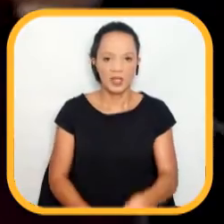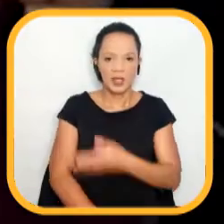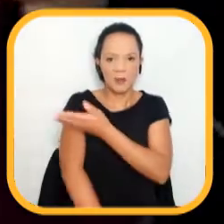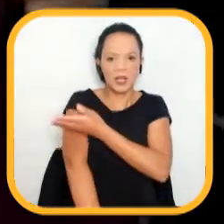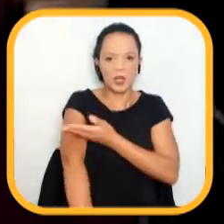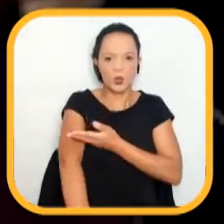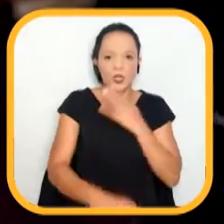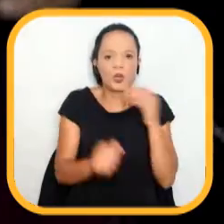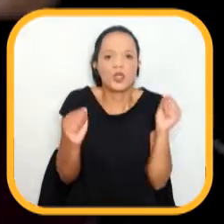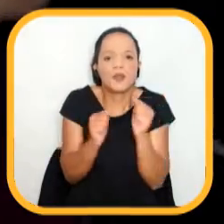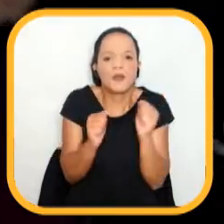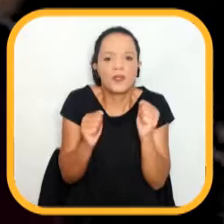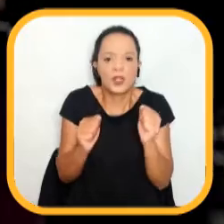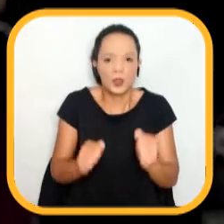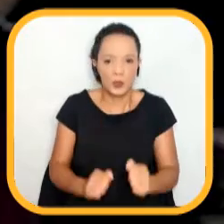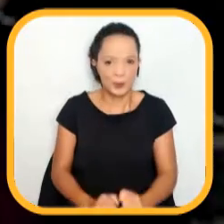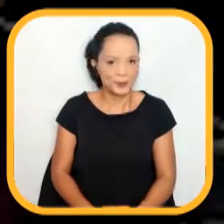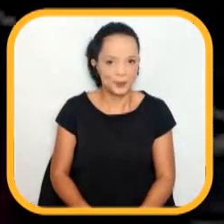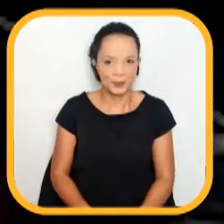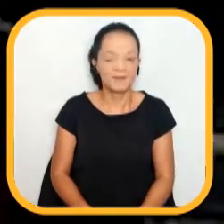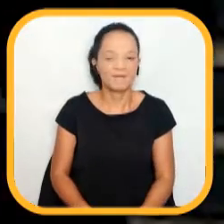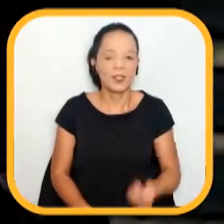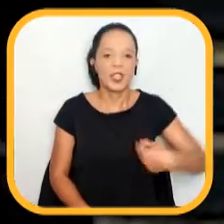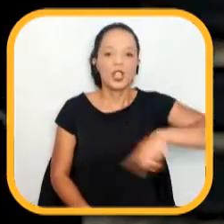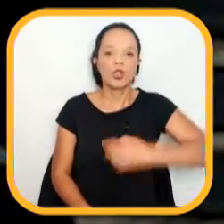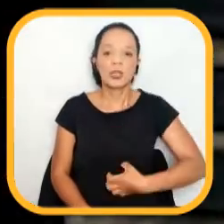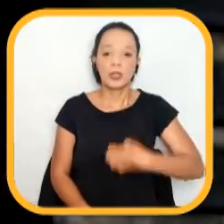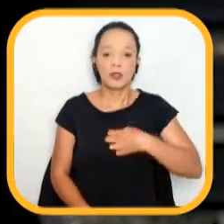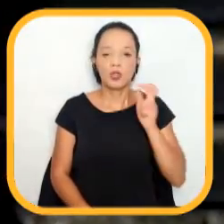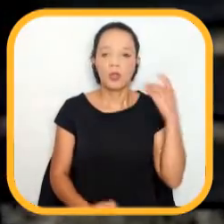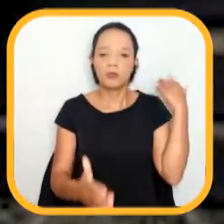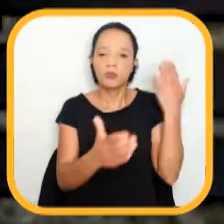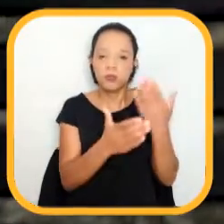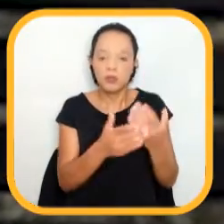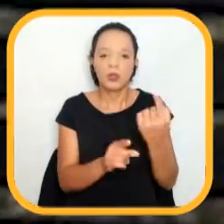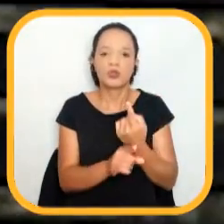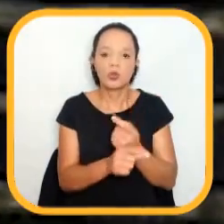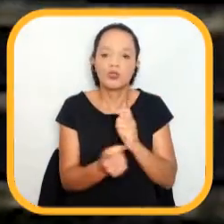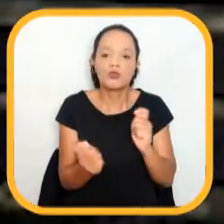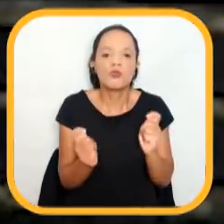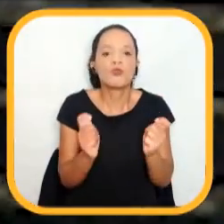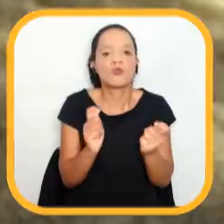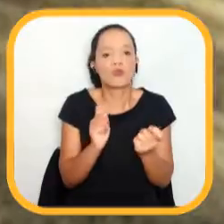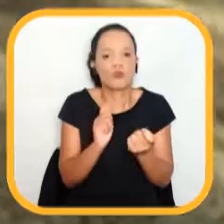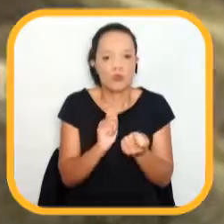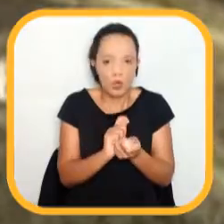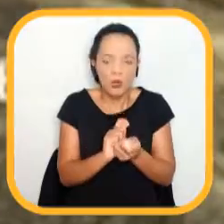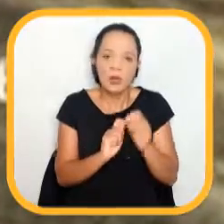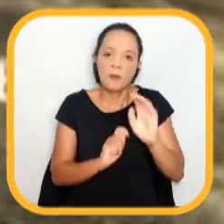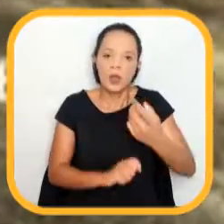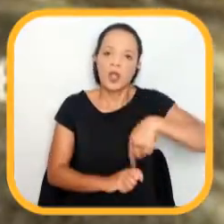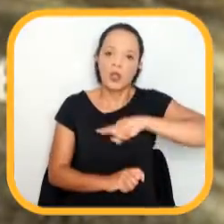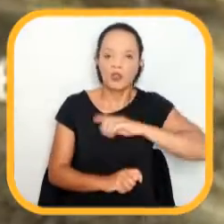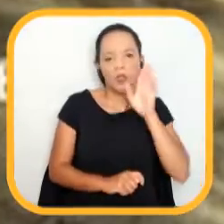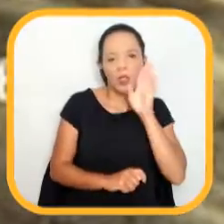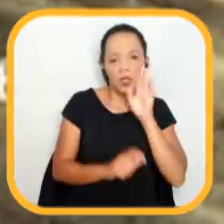De manga curta com frio destes. Sentimos que nos últimos anos as coisas têm mudado. Nós era algo que